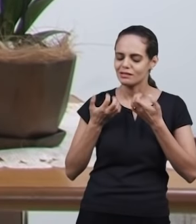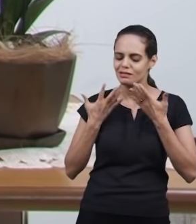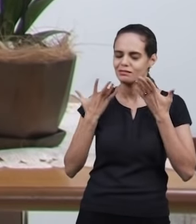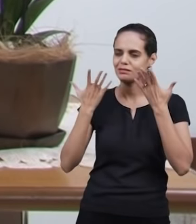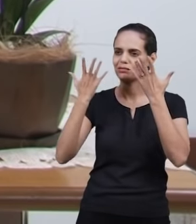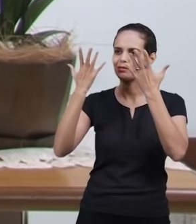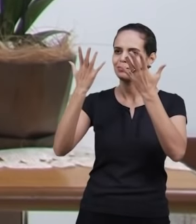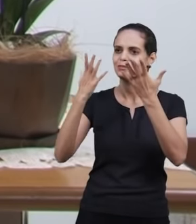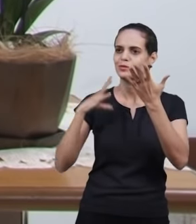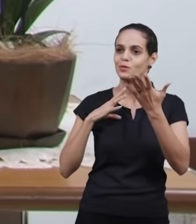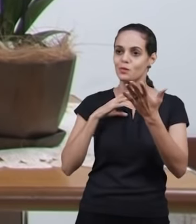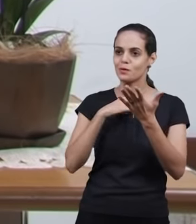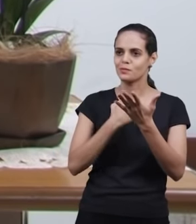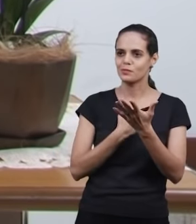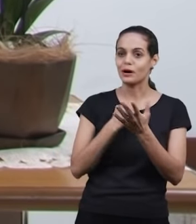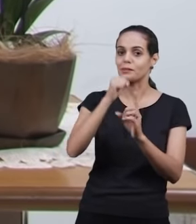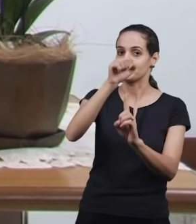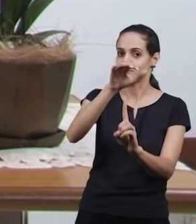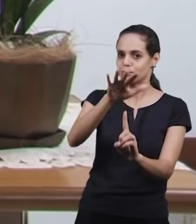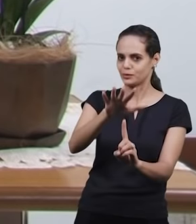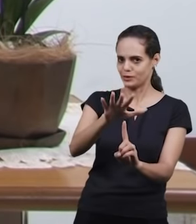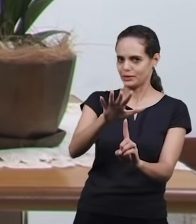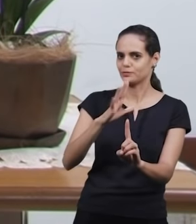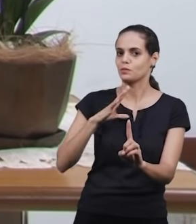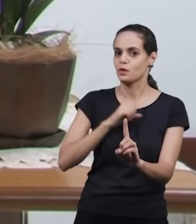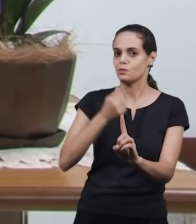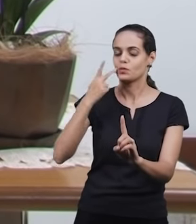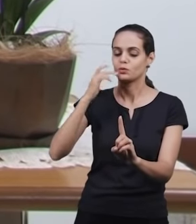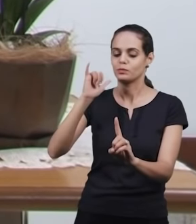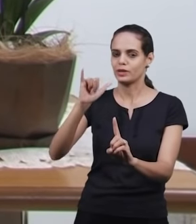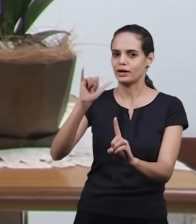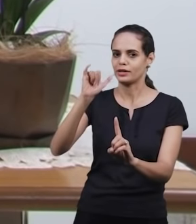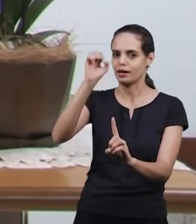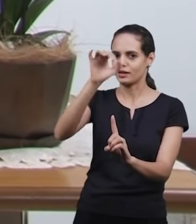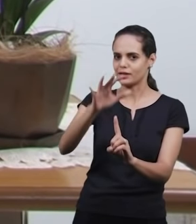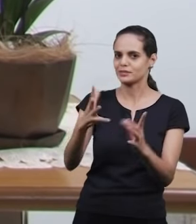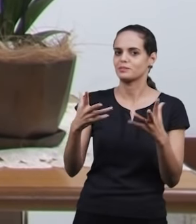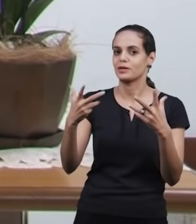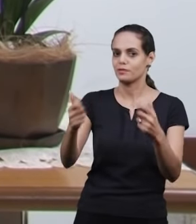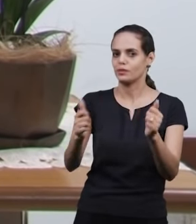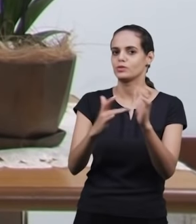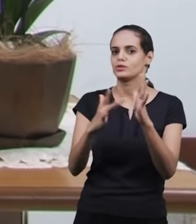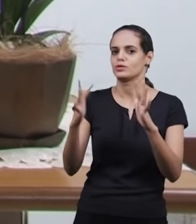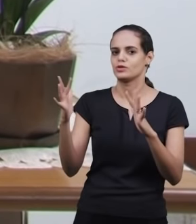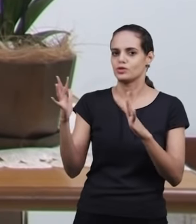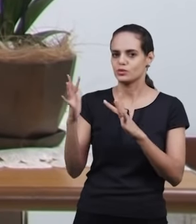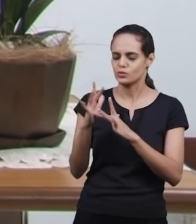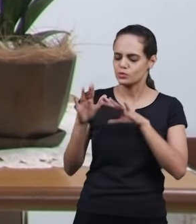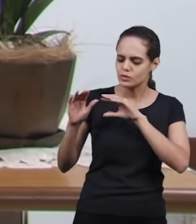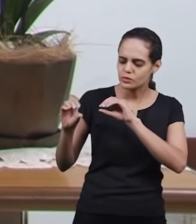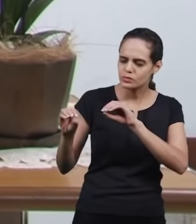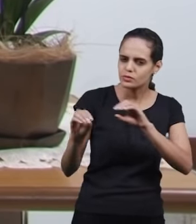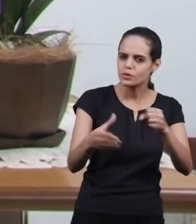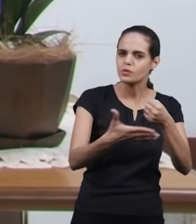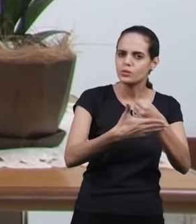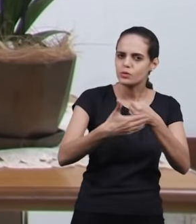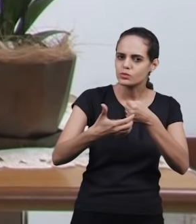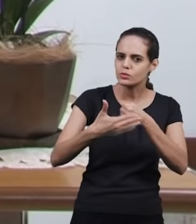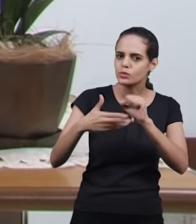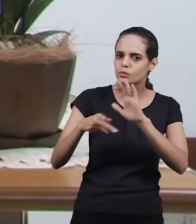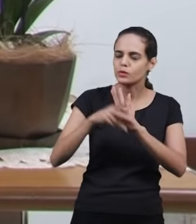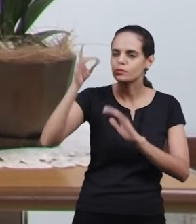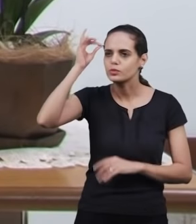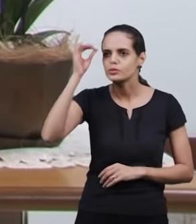amor de Deus, nosso Pai, a graça maravilhosa e salvadora do Senhor Jesus, a instrução, a direção e o